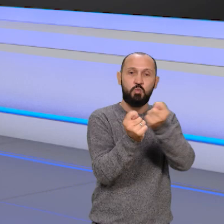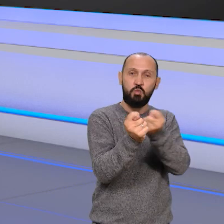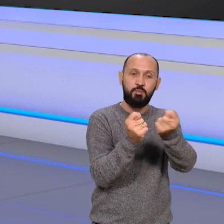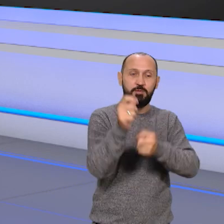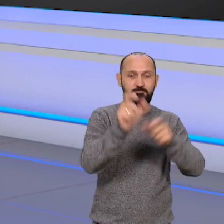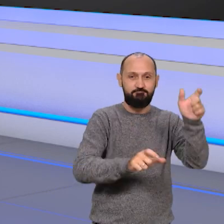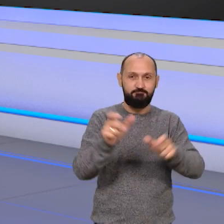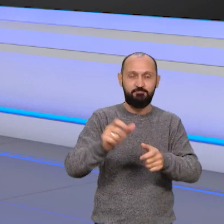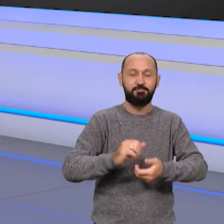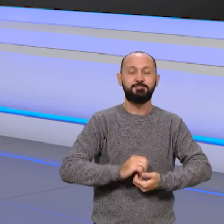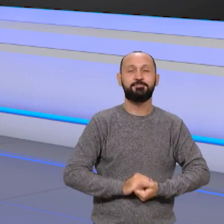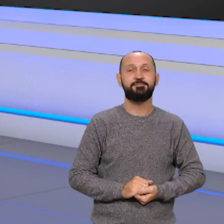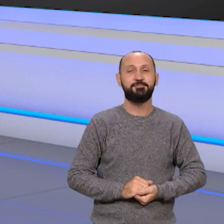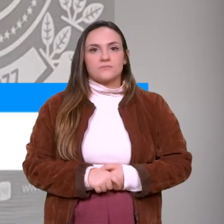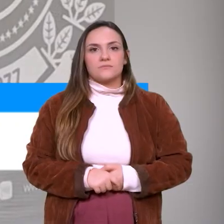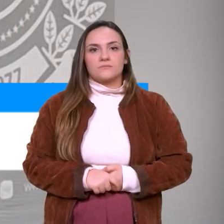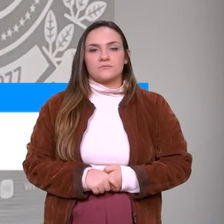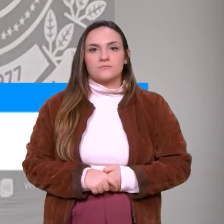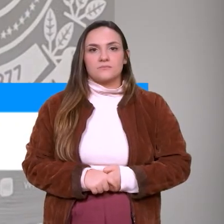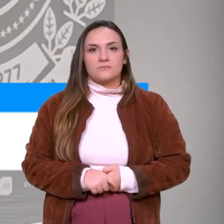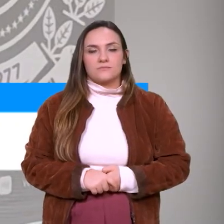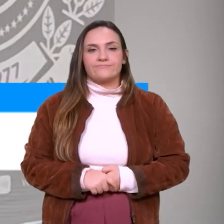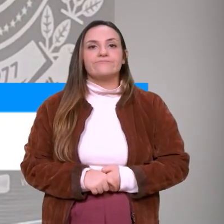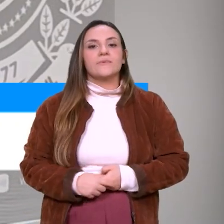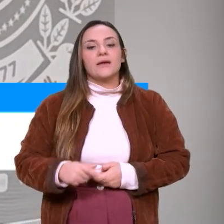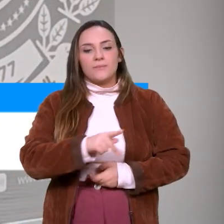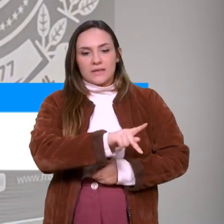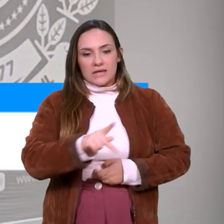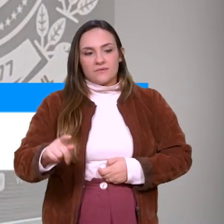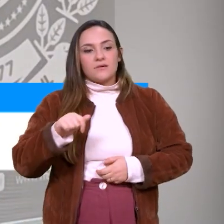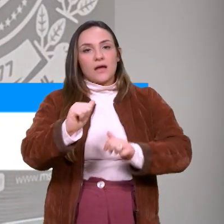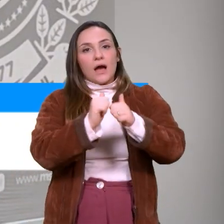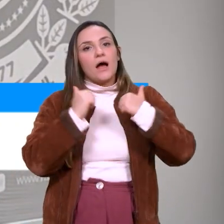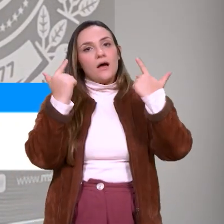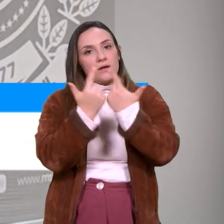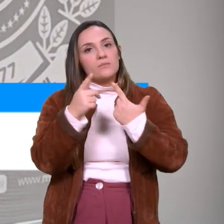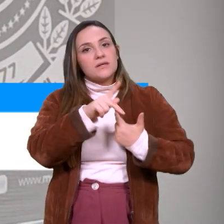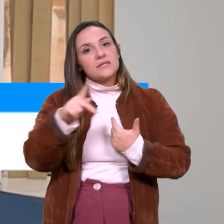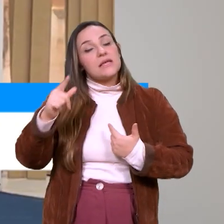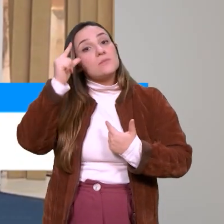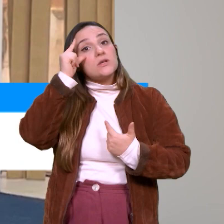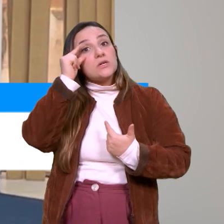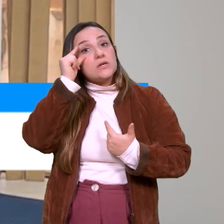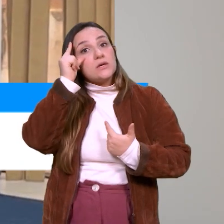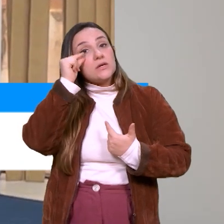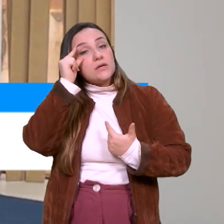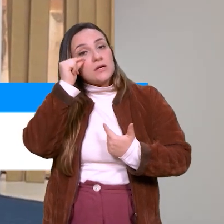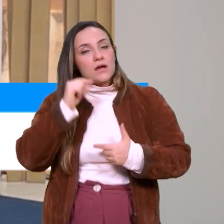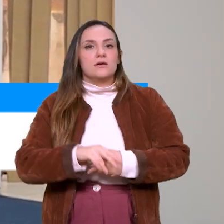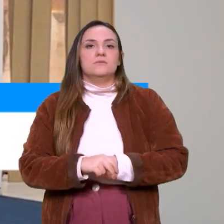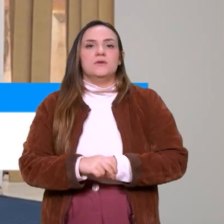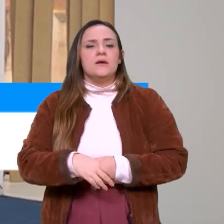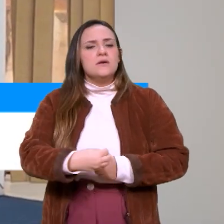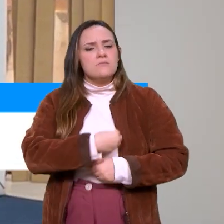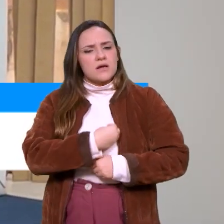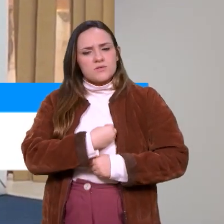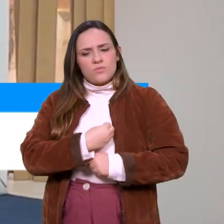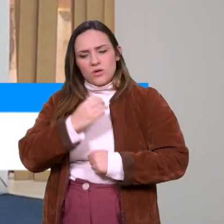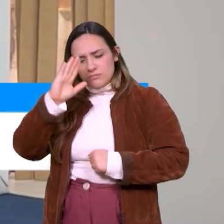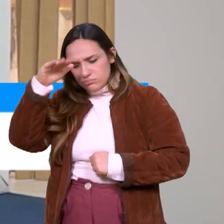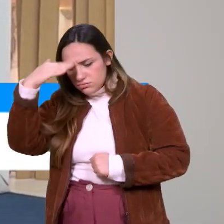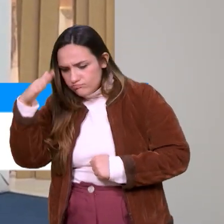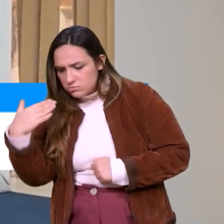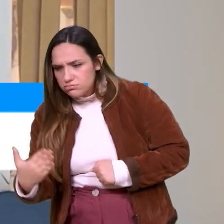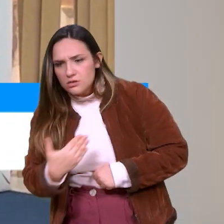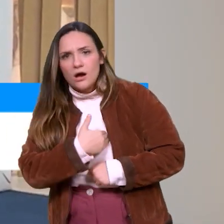geram economia ao cidadão. O presidente da Alemes, deputado Gerson Claro, durante participação em solenidade do